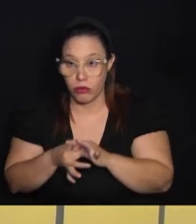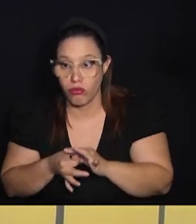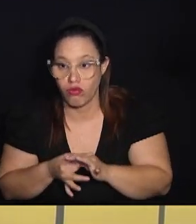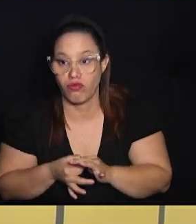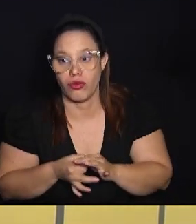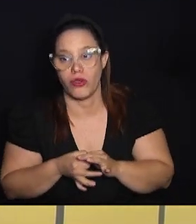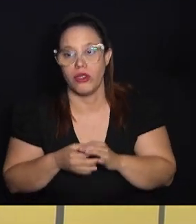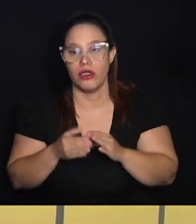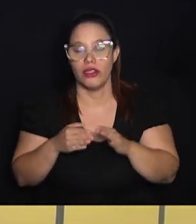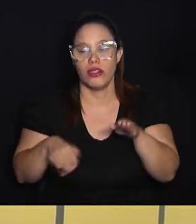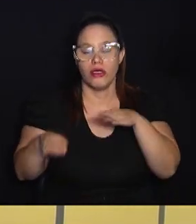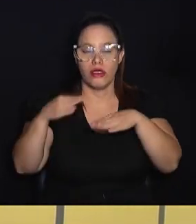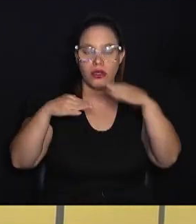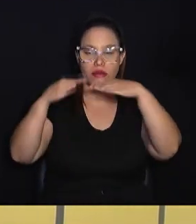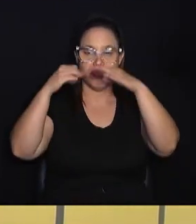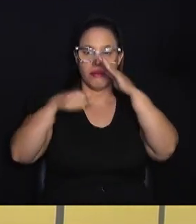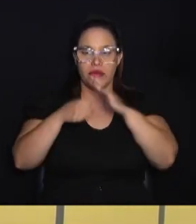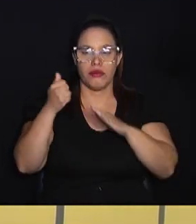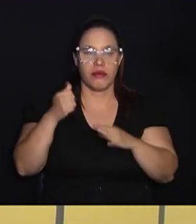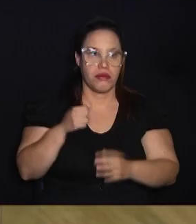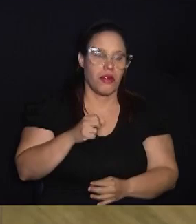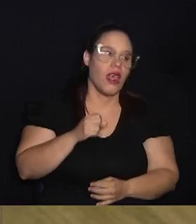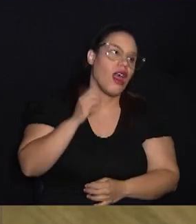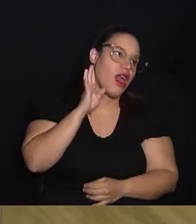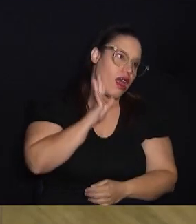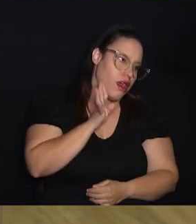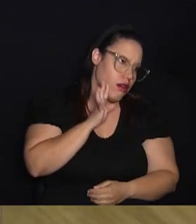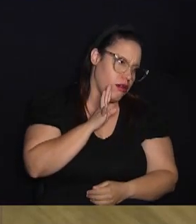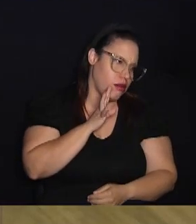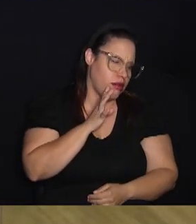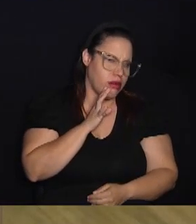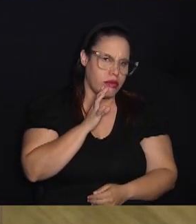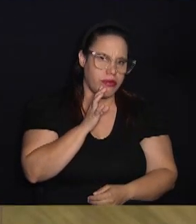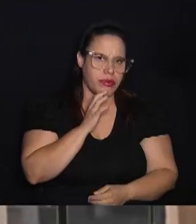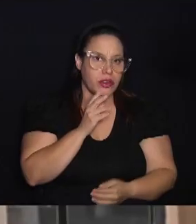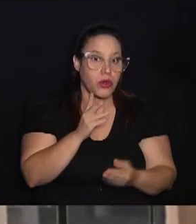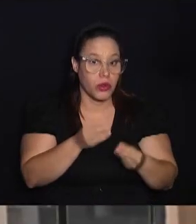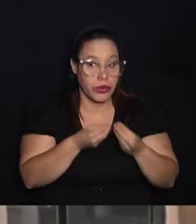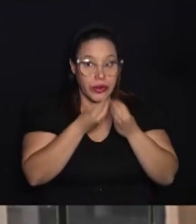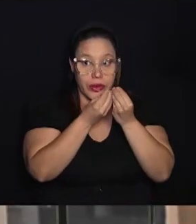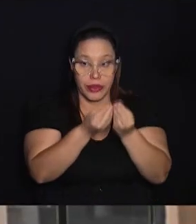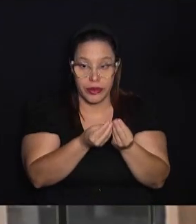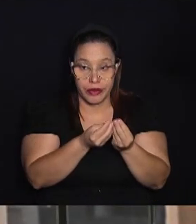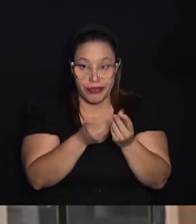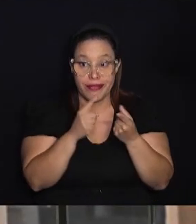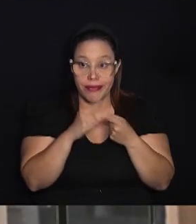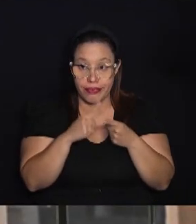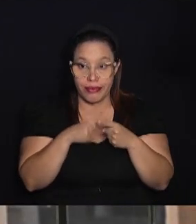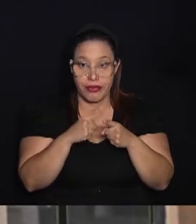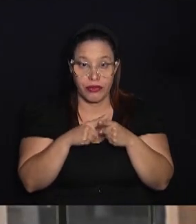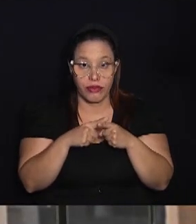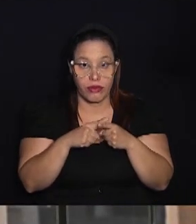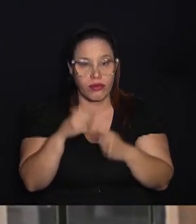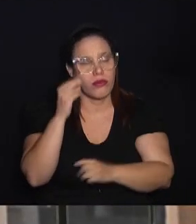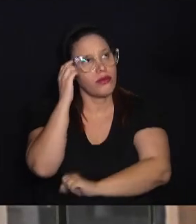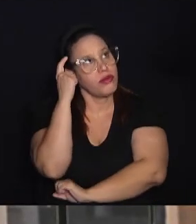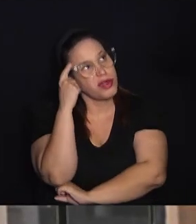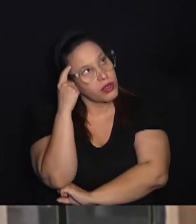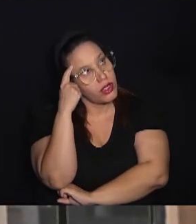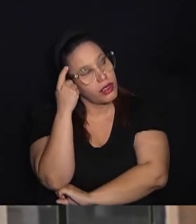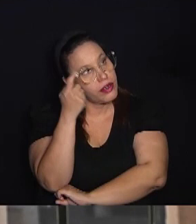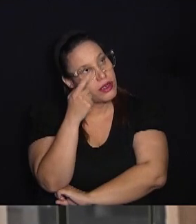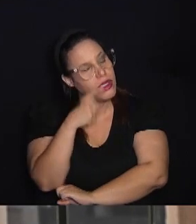uma coisa só eu acho é interessante e a a sua colocação porque a gente pensa né O que é ter